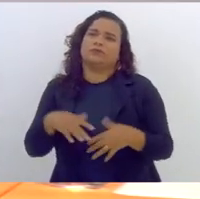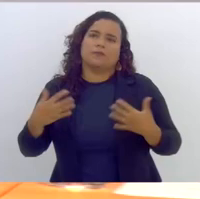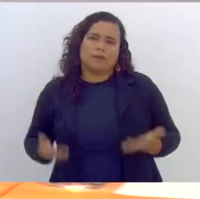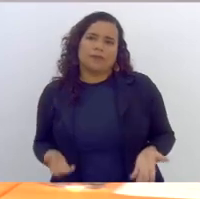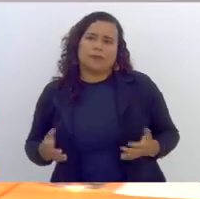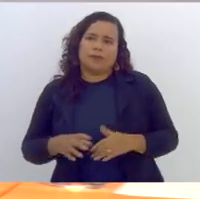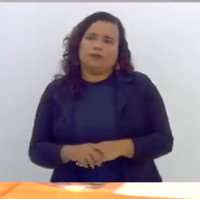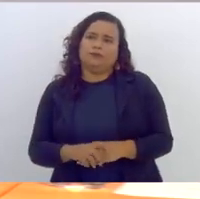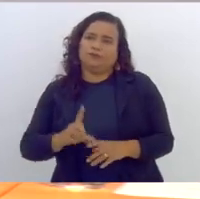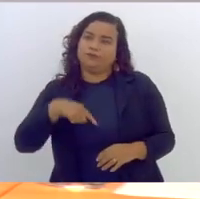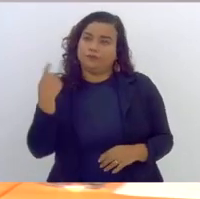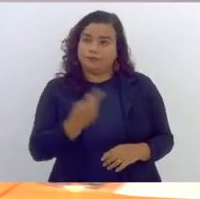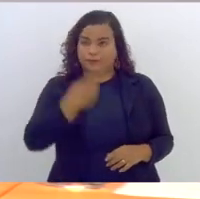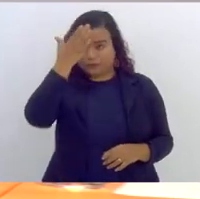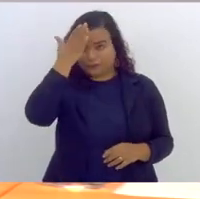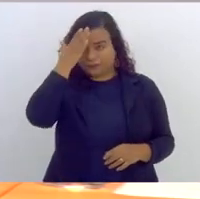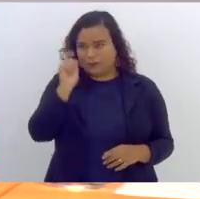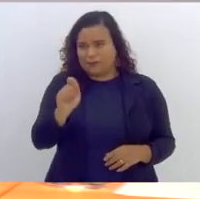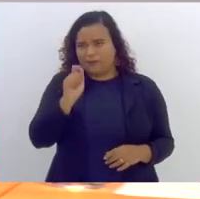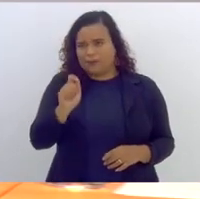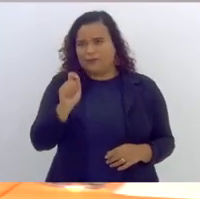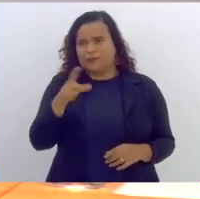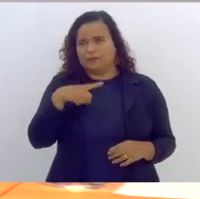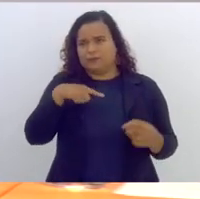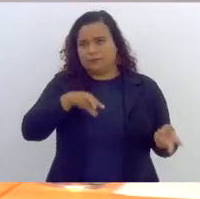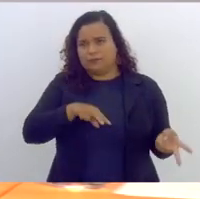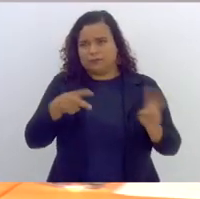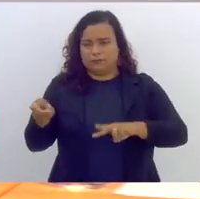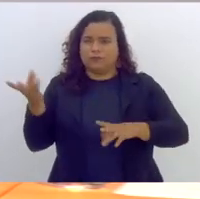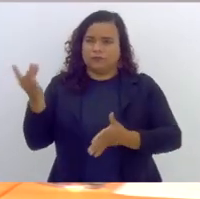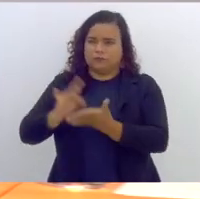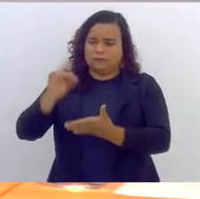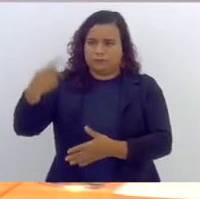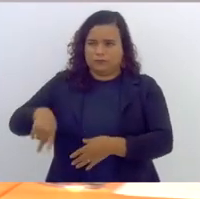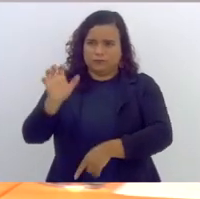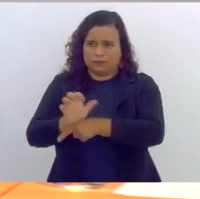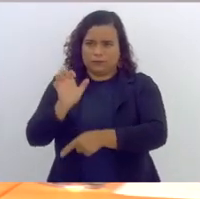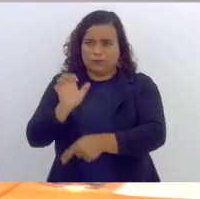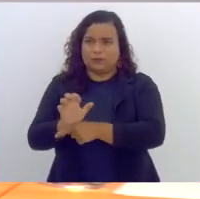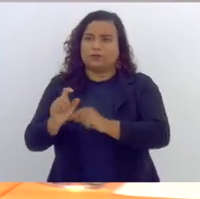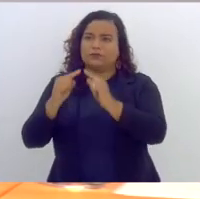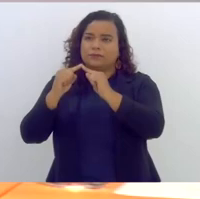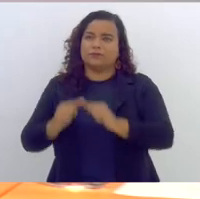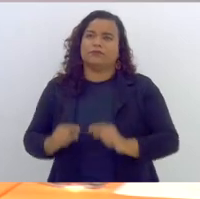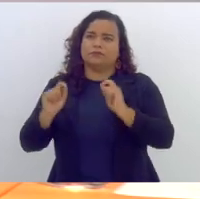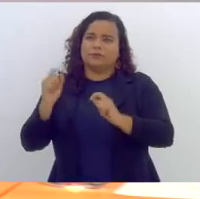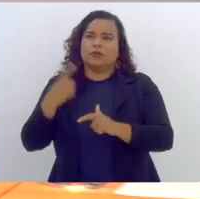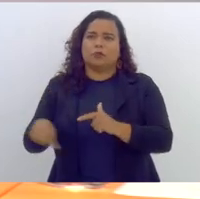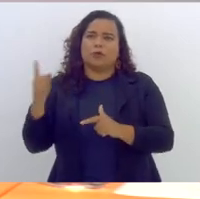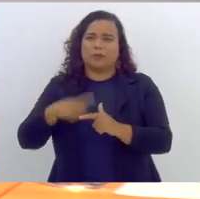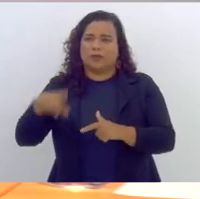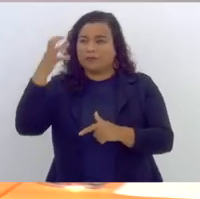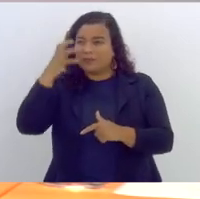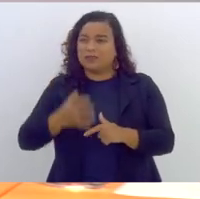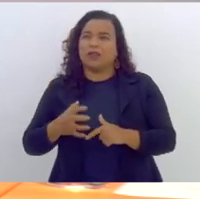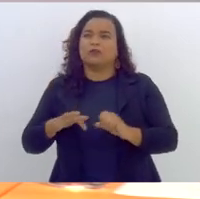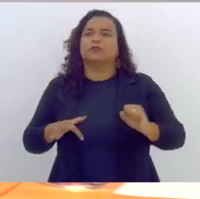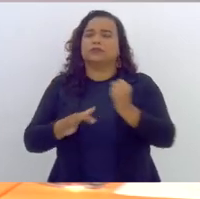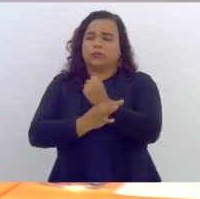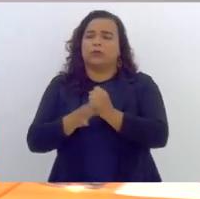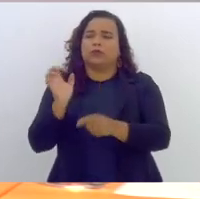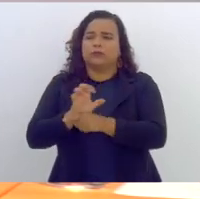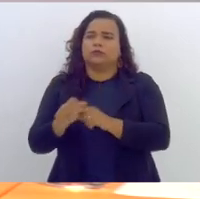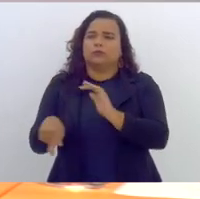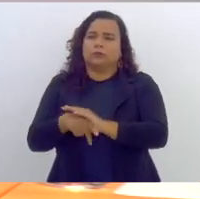nós compreendemos que fazendo uma transposição para a realidade Estadual nós temos um problema de segurança Estadual